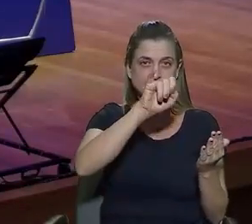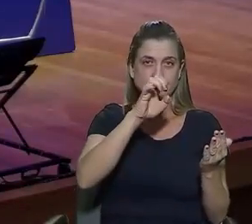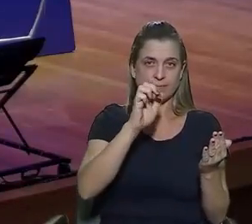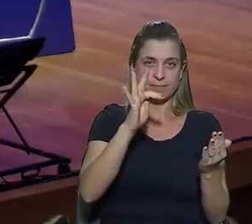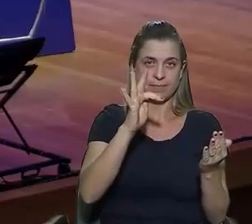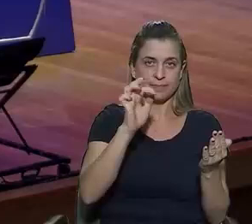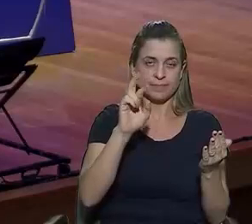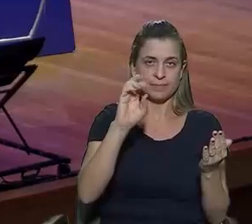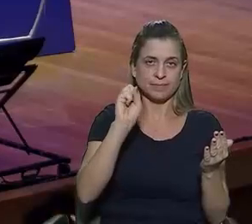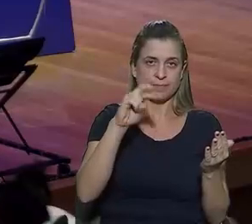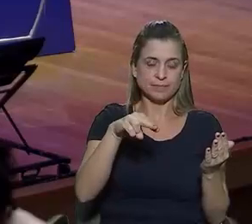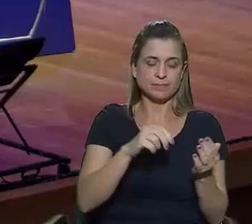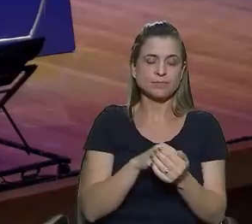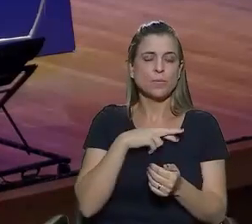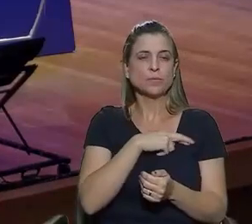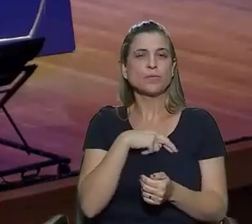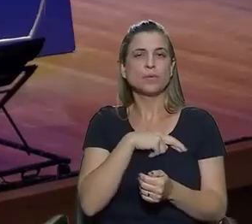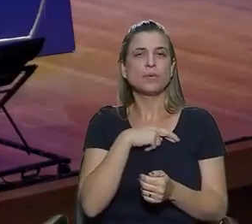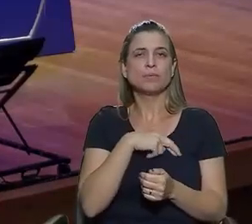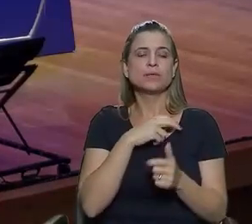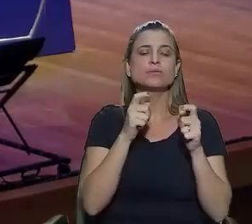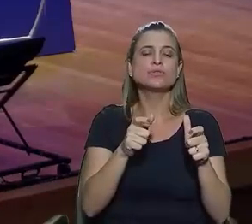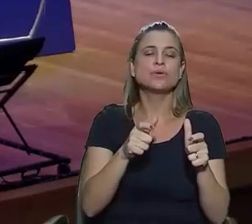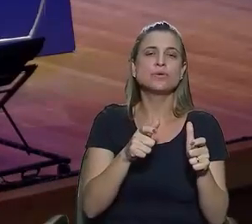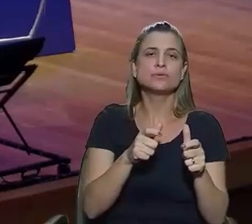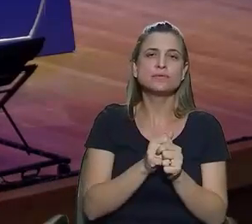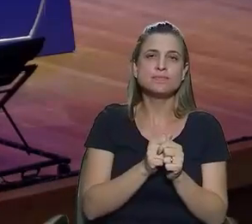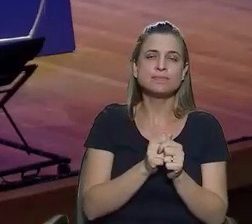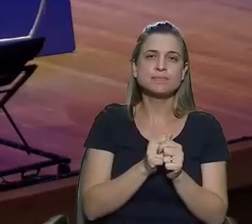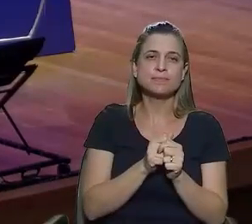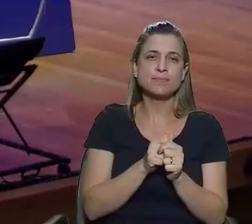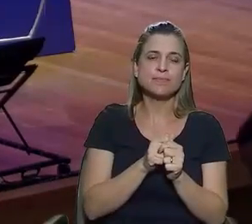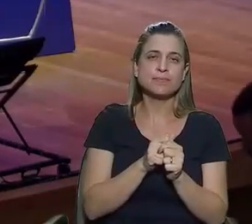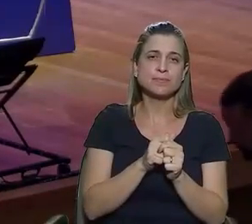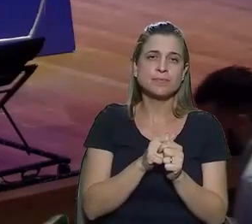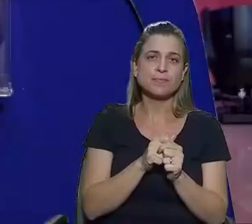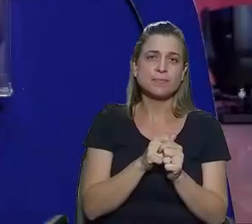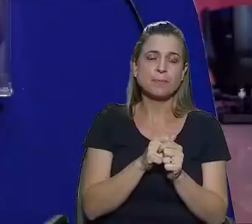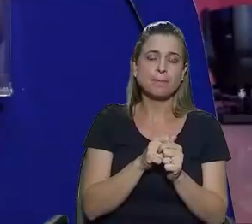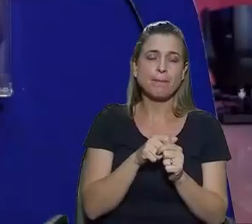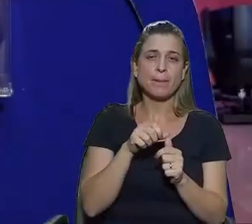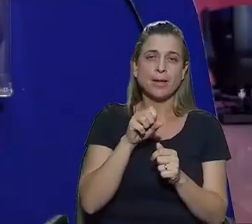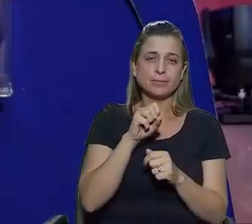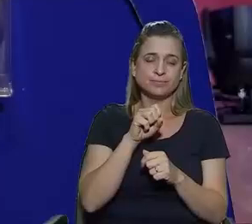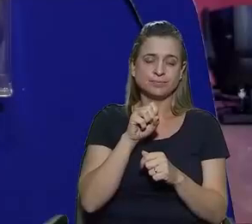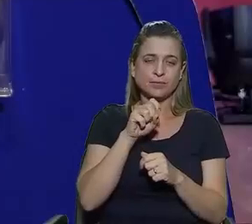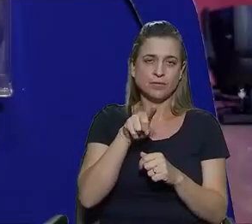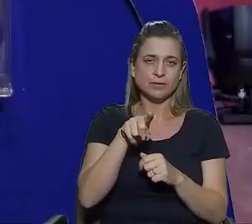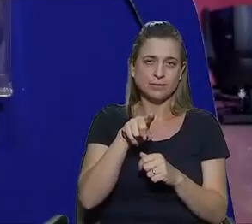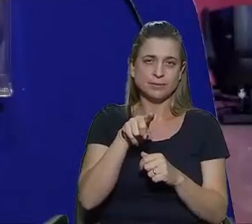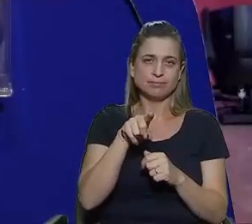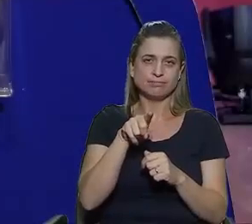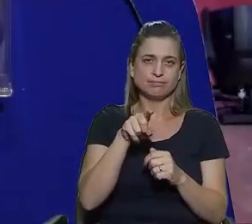do livro, do romance De Onde Eles Vêm. Quando você se torna leitor, viver de maneira harmônica com o mundo